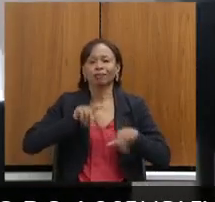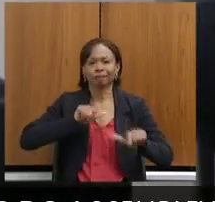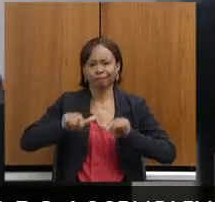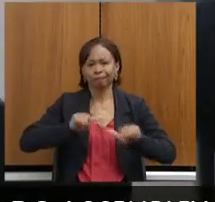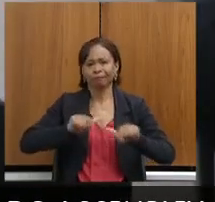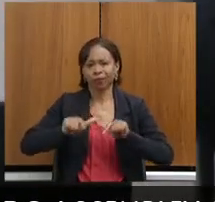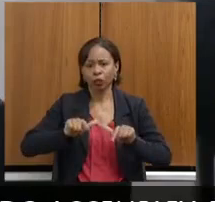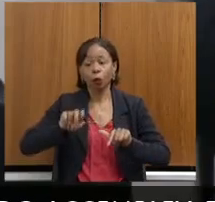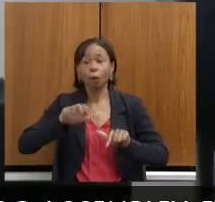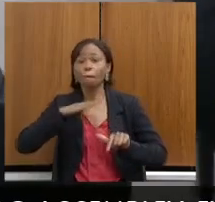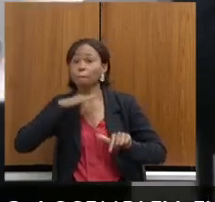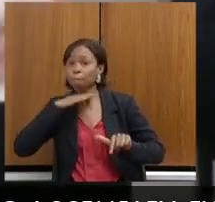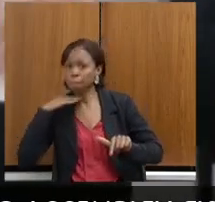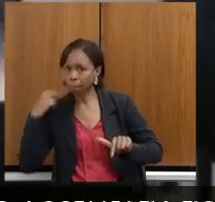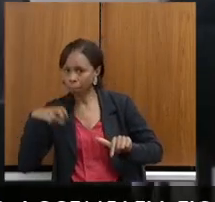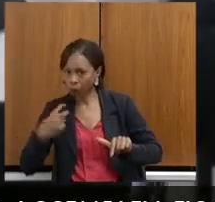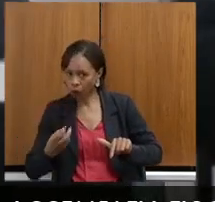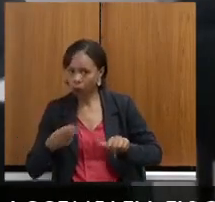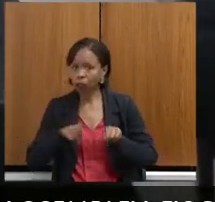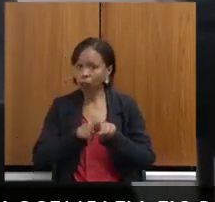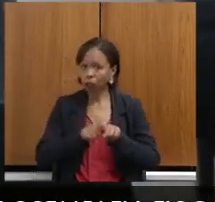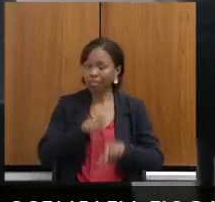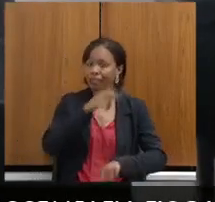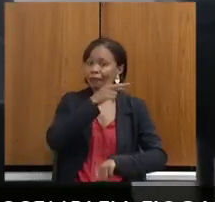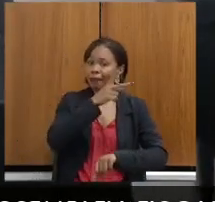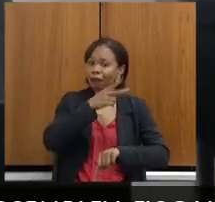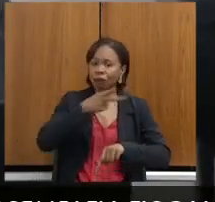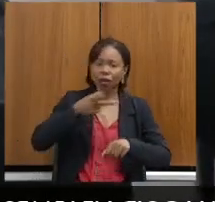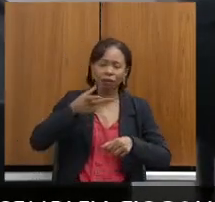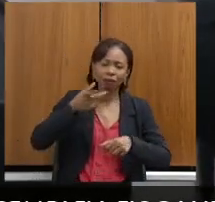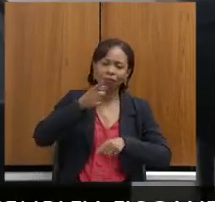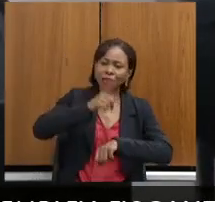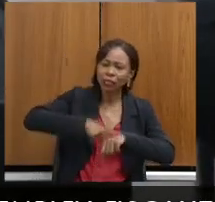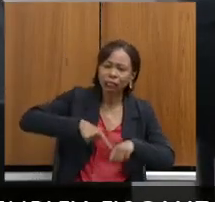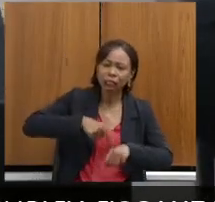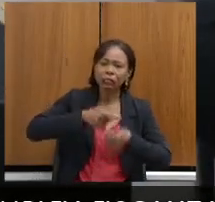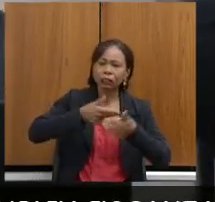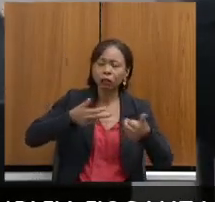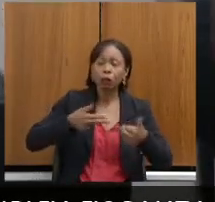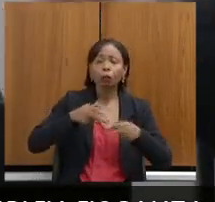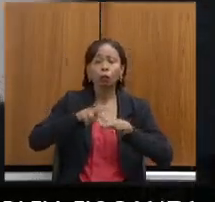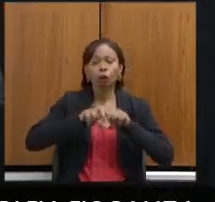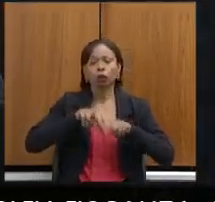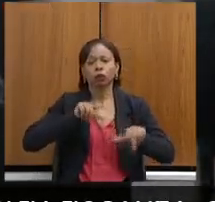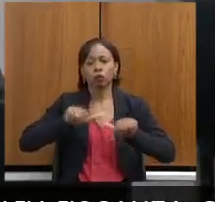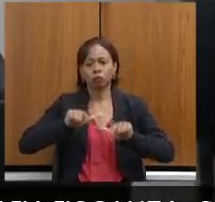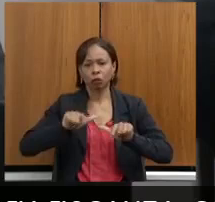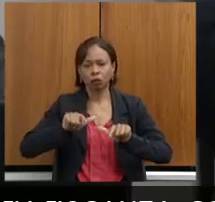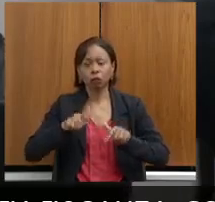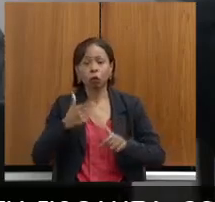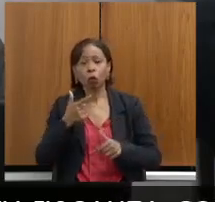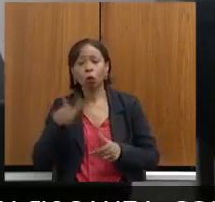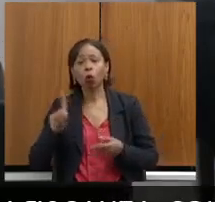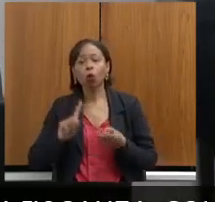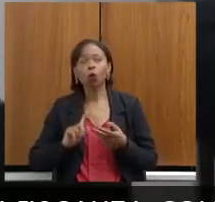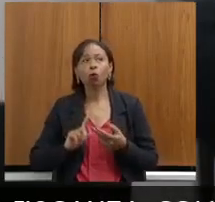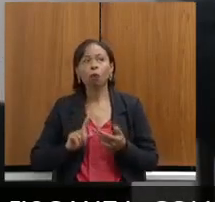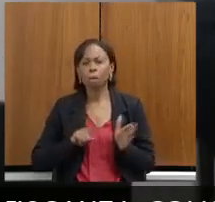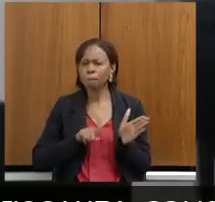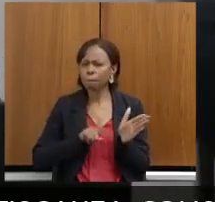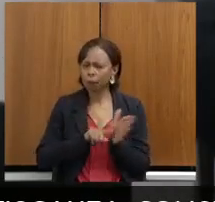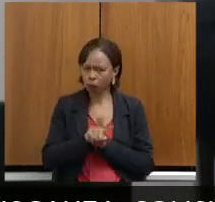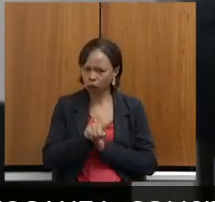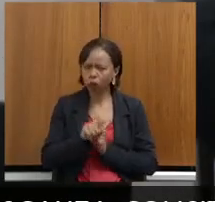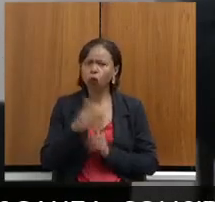serviço em razão da atividade o outro é questionamento chegou para nós é